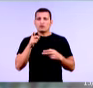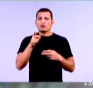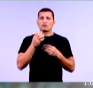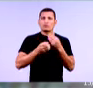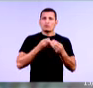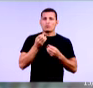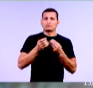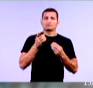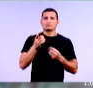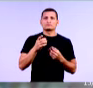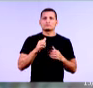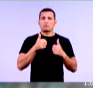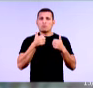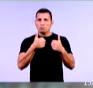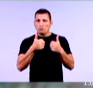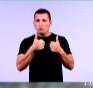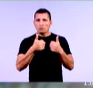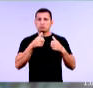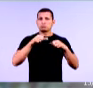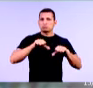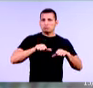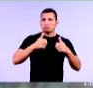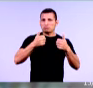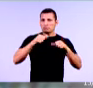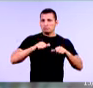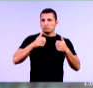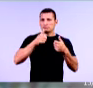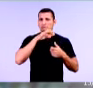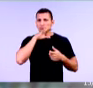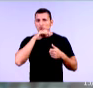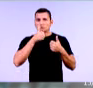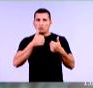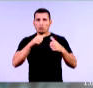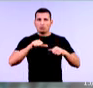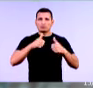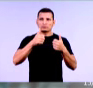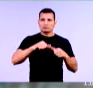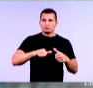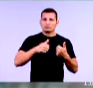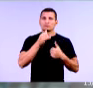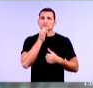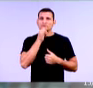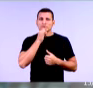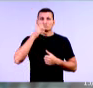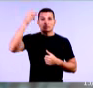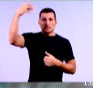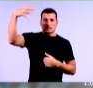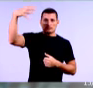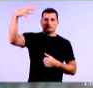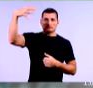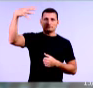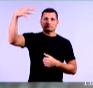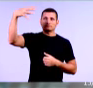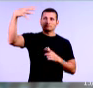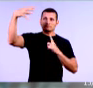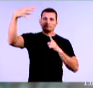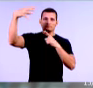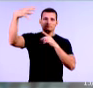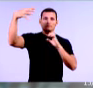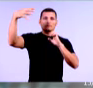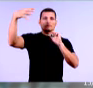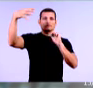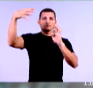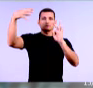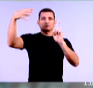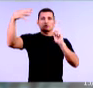encontra em determinado momento. Como exemplo, uma lâmpada, ora está ligada, estado de ligado, ora